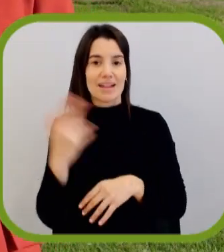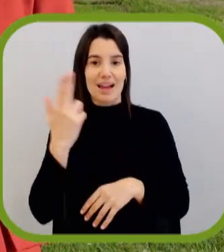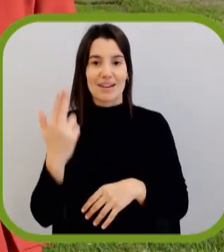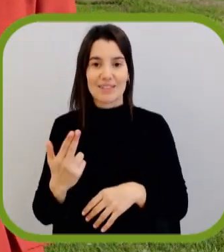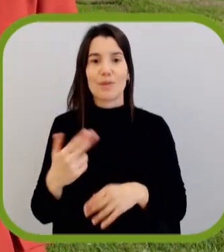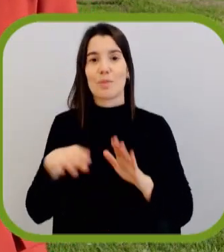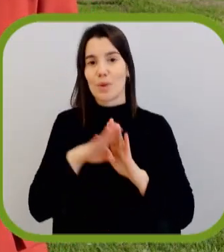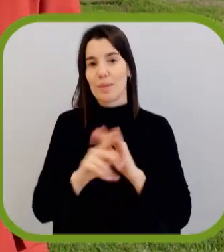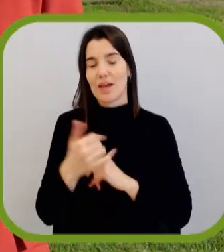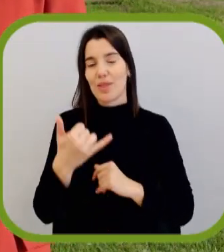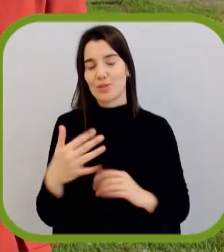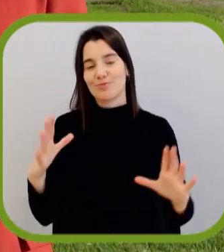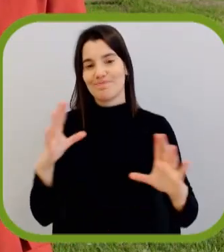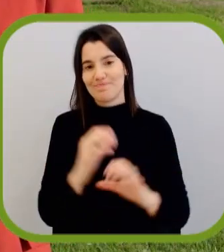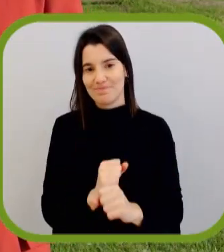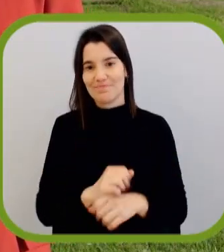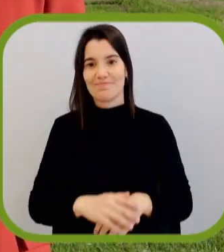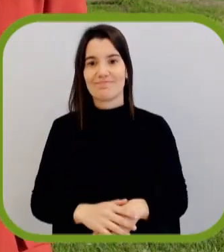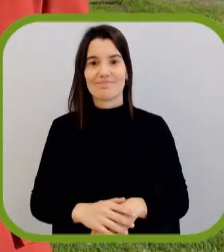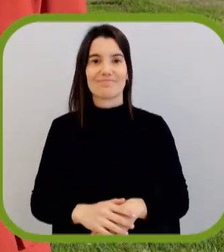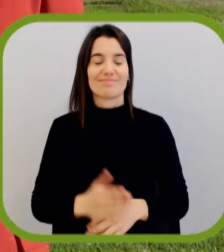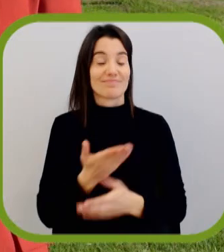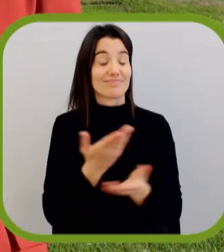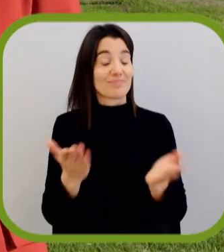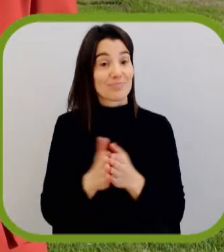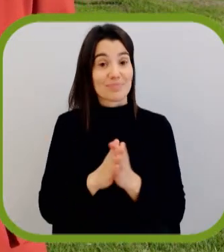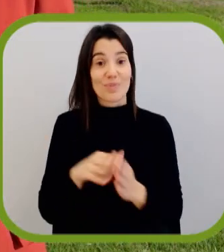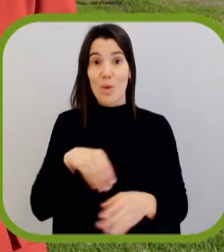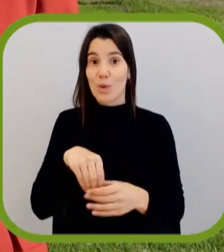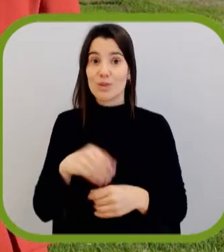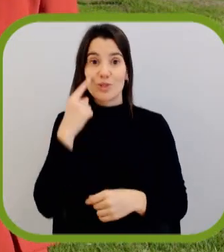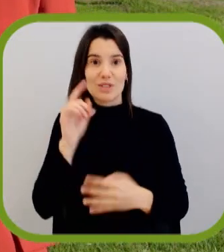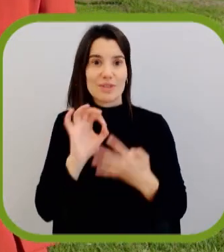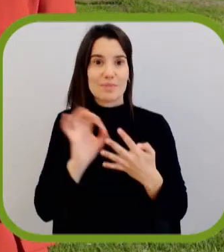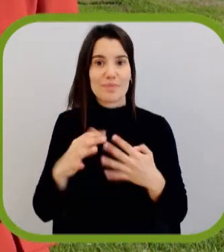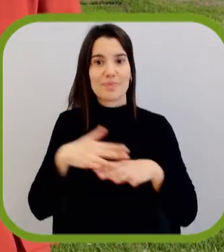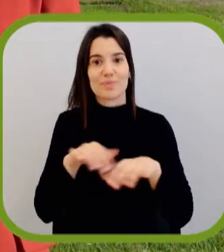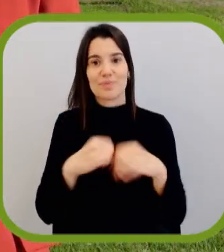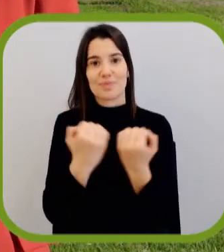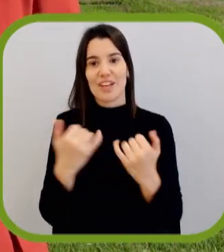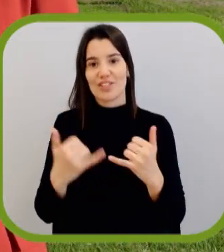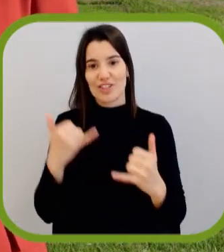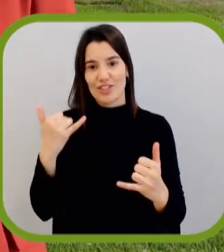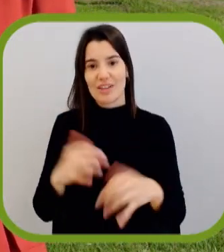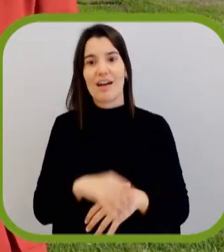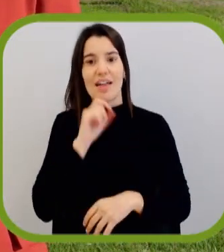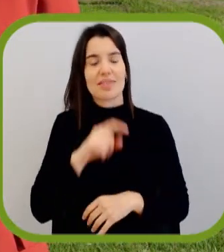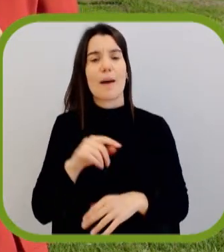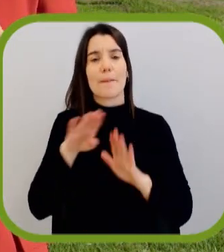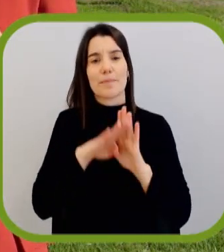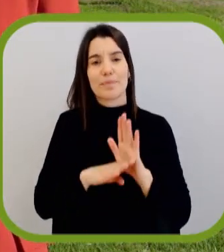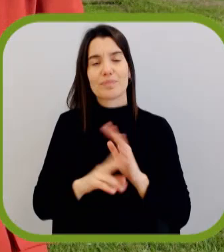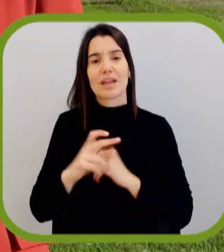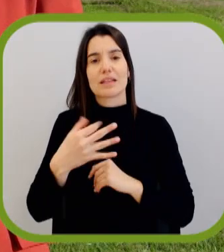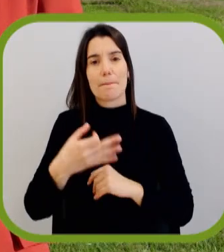mundo artístico que se encerra mais um episódio do E2. Entretanto, não percam os nossos conteúdos exclusivos nas redes sociais digitais.